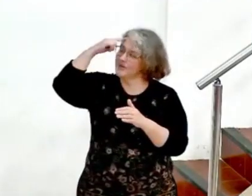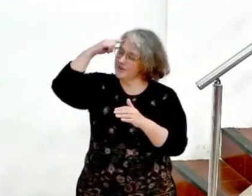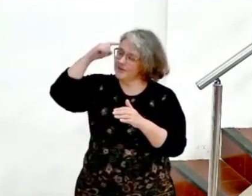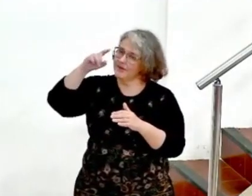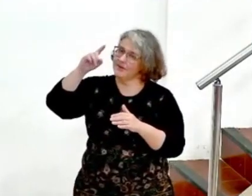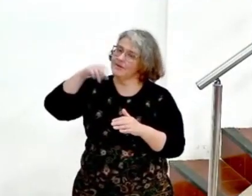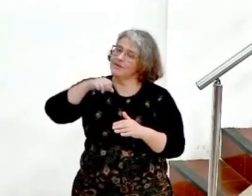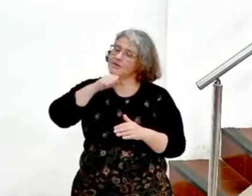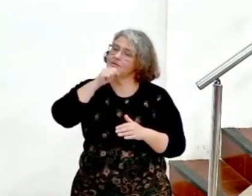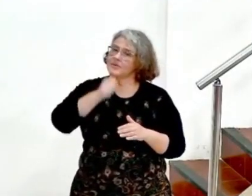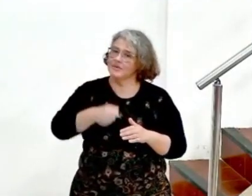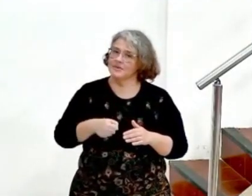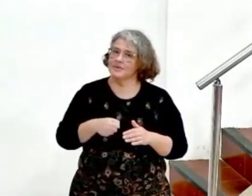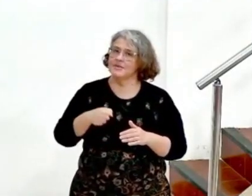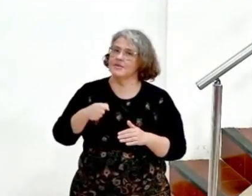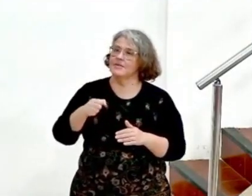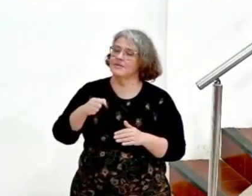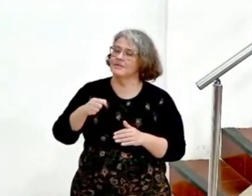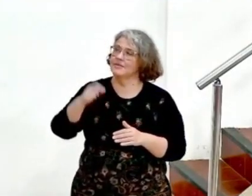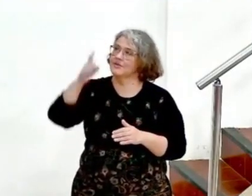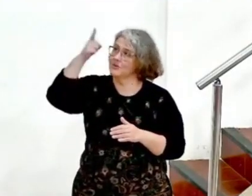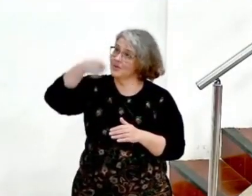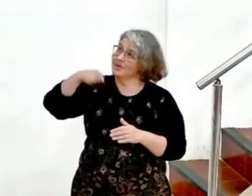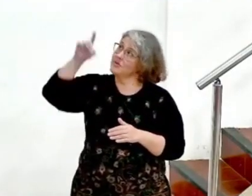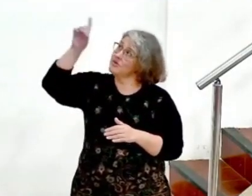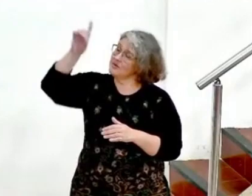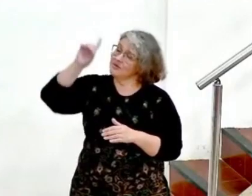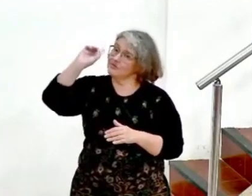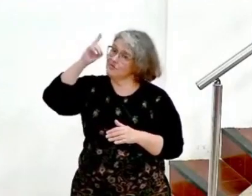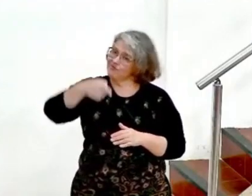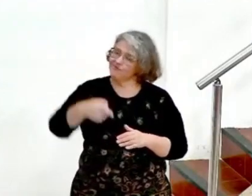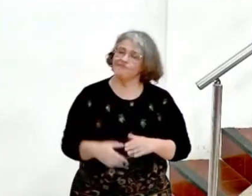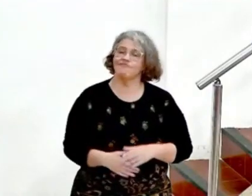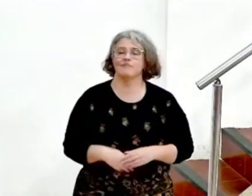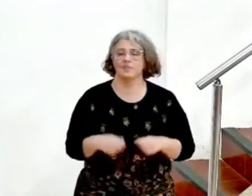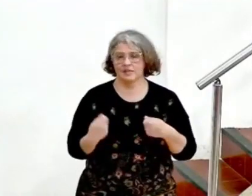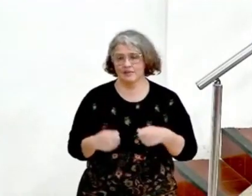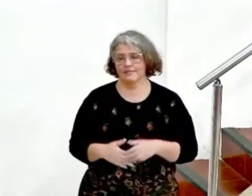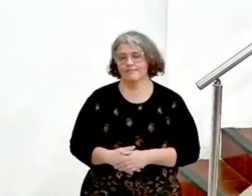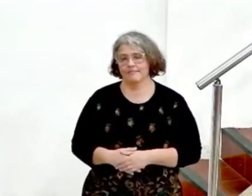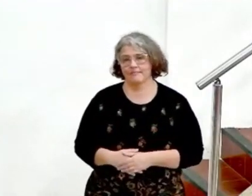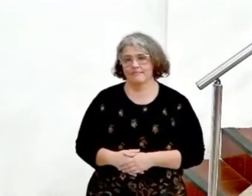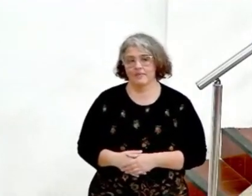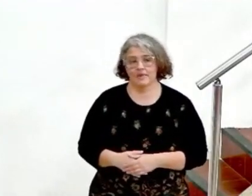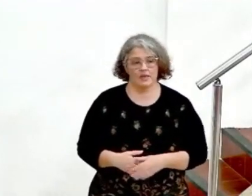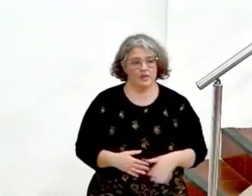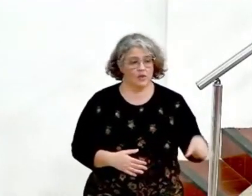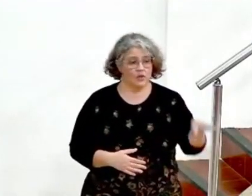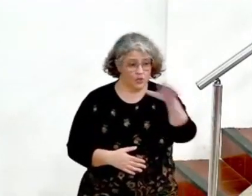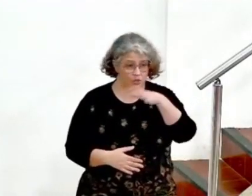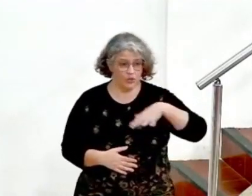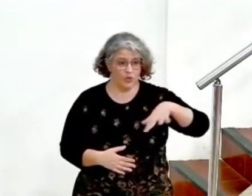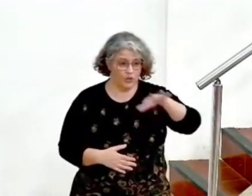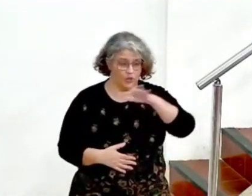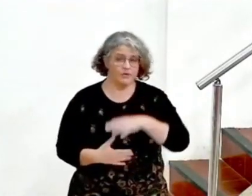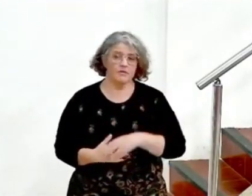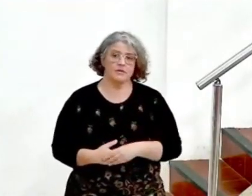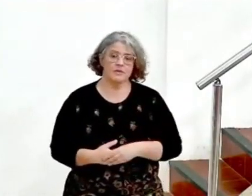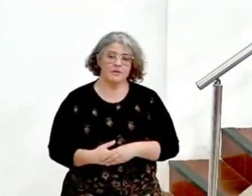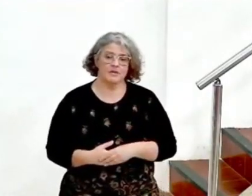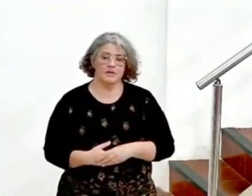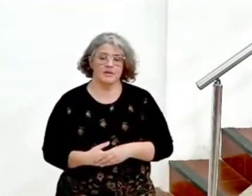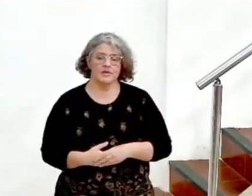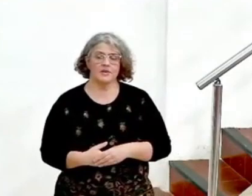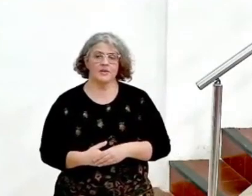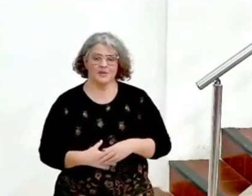precisamos conhecer os mandamentos de Deus. O grande problema da nossa geração, ou da nossa humanidade, de geração